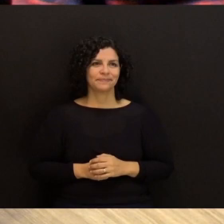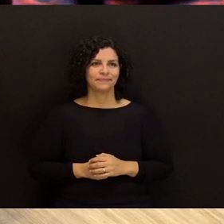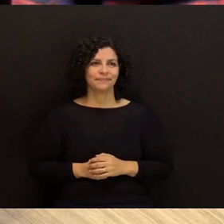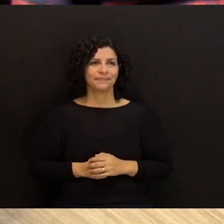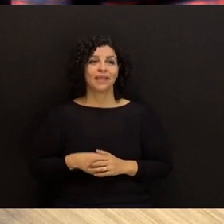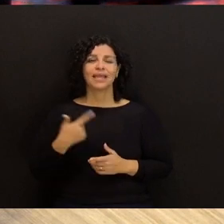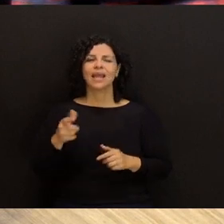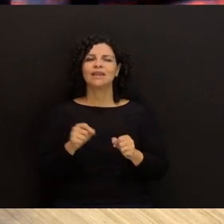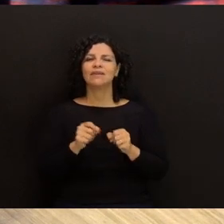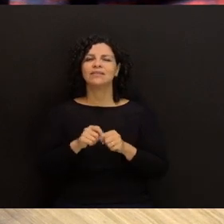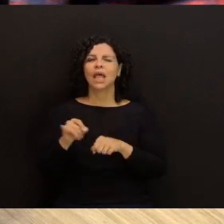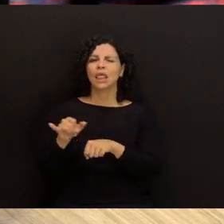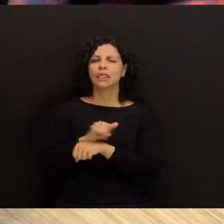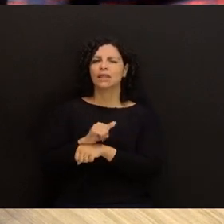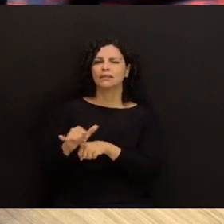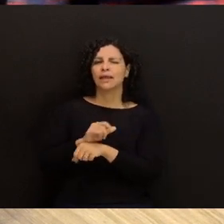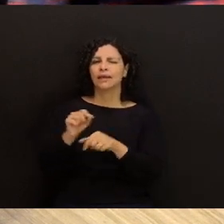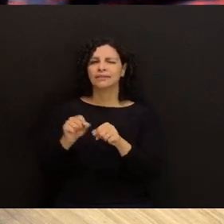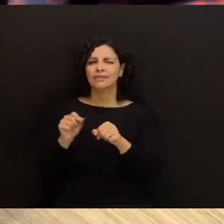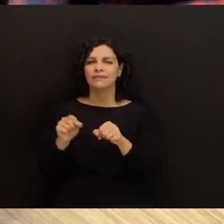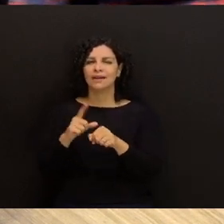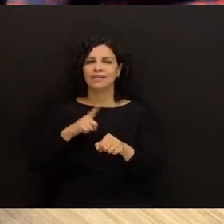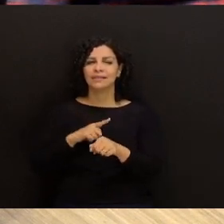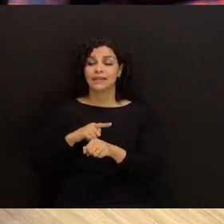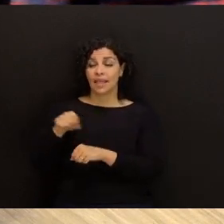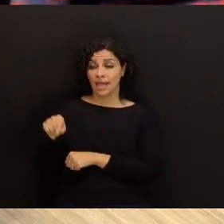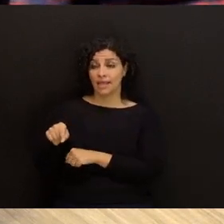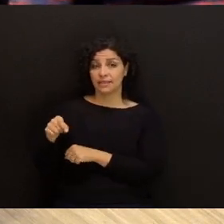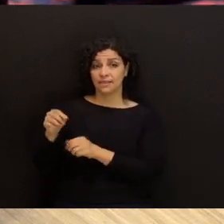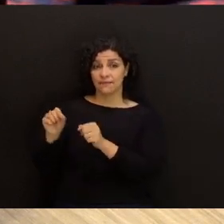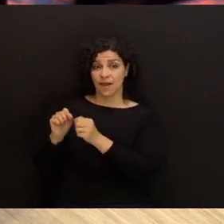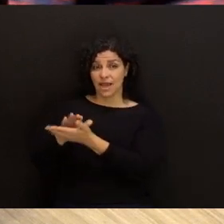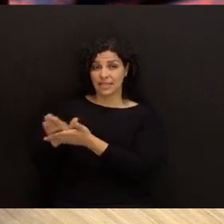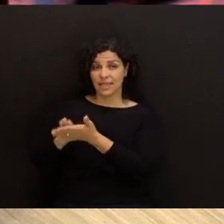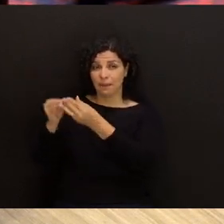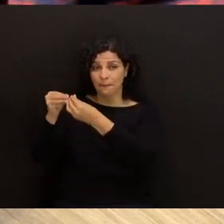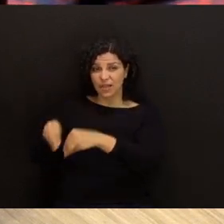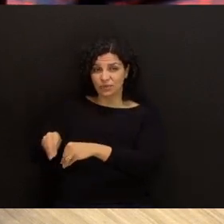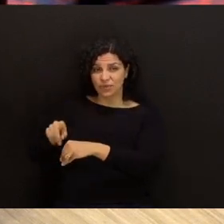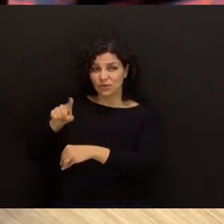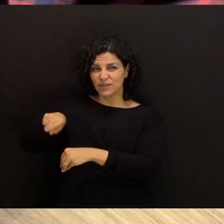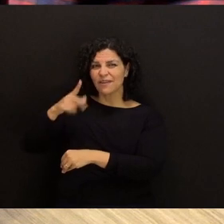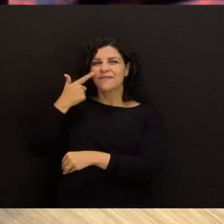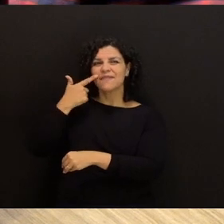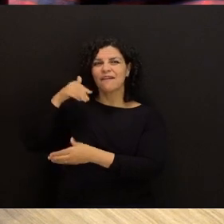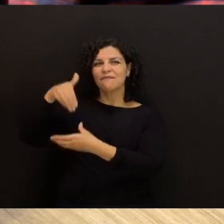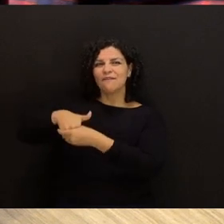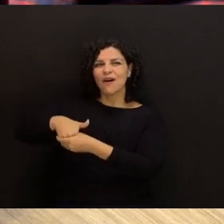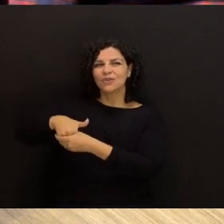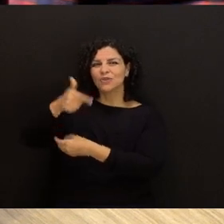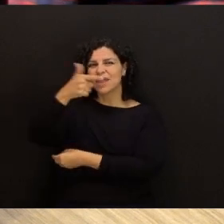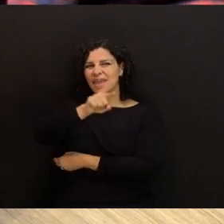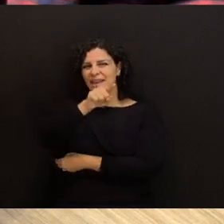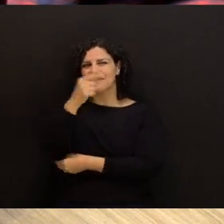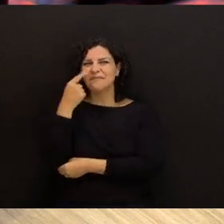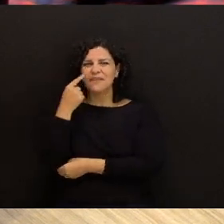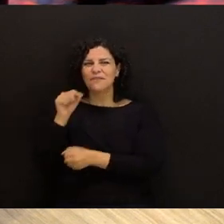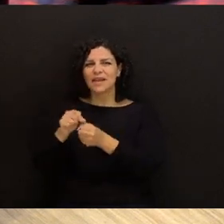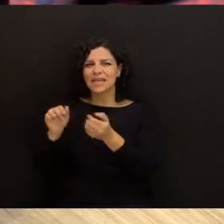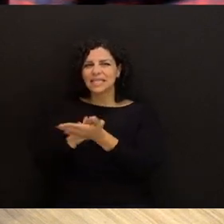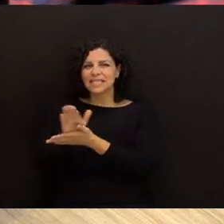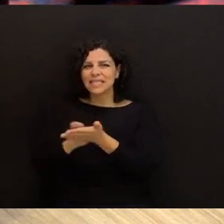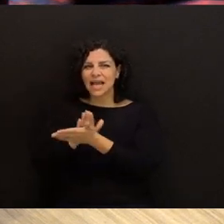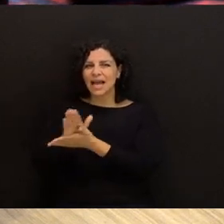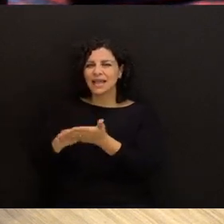eles querem usar tática de deixar sem atender para poder prejudicar e na próxima eleição não ser mais eleito para que não